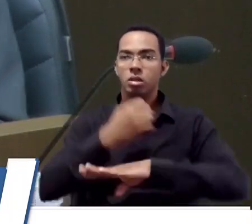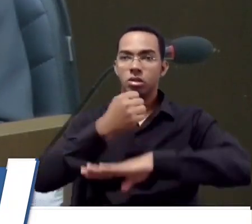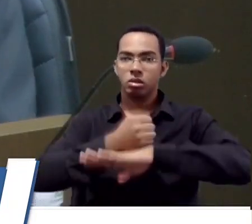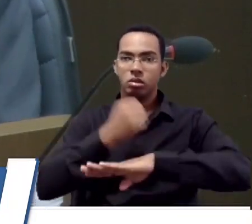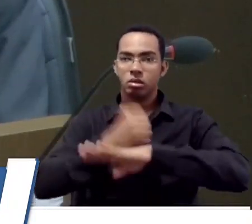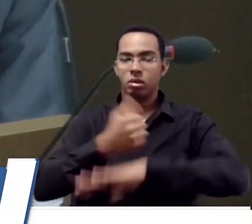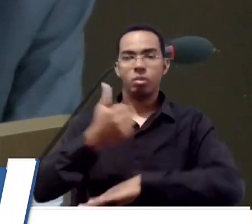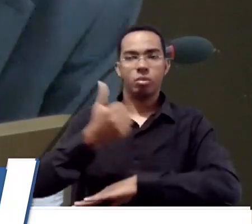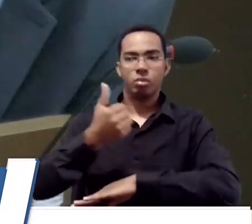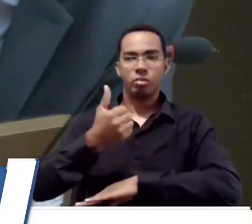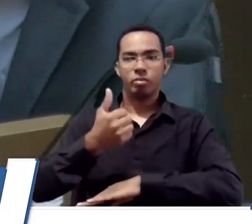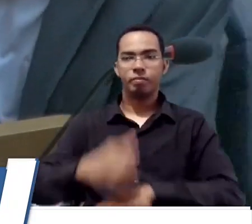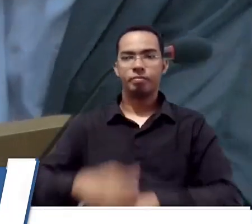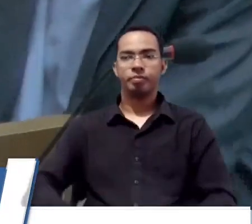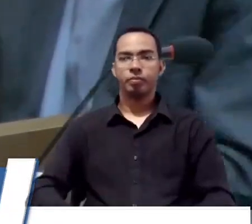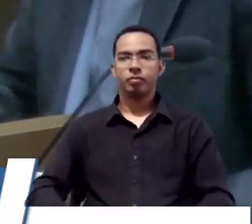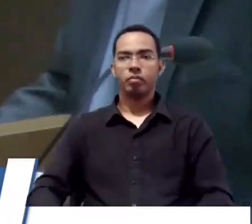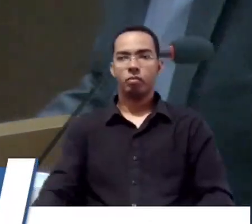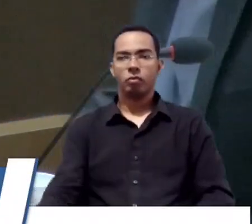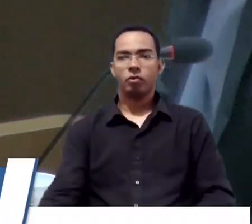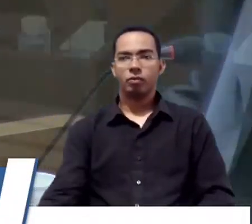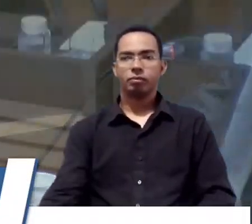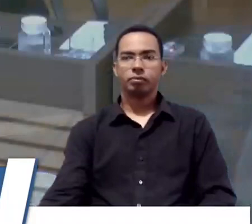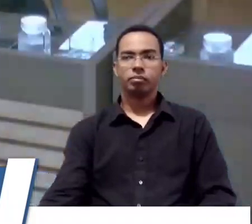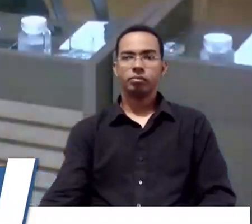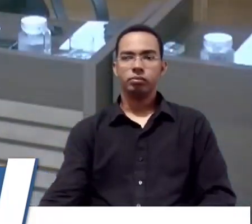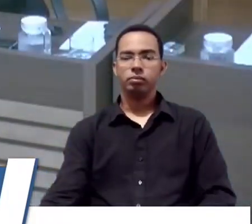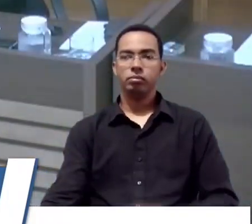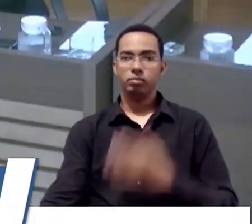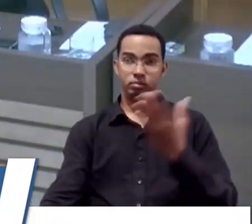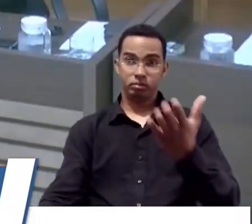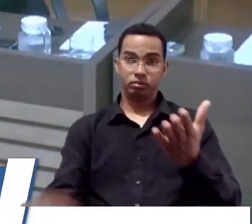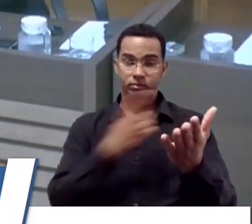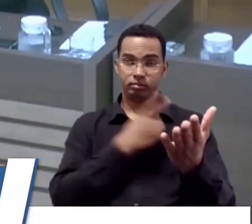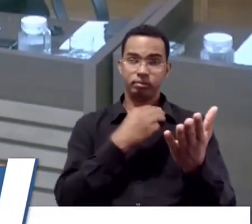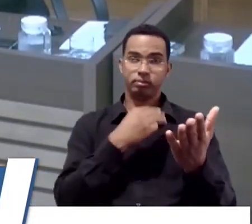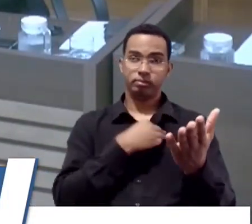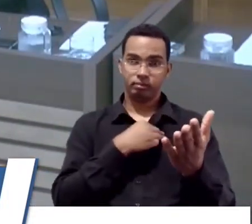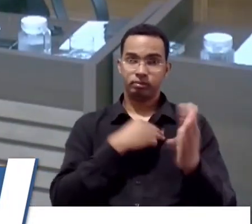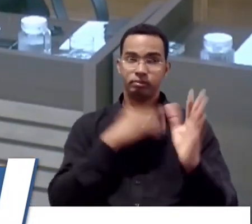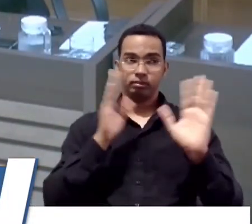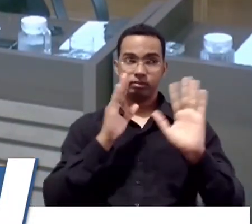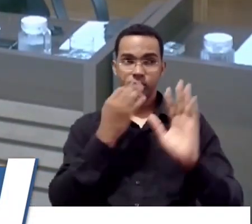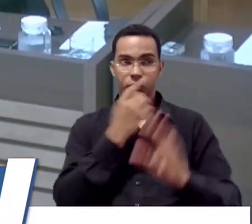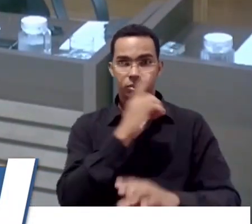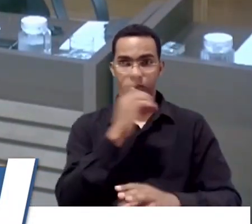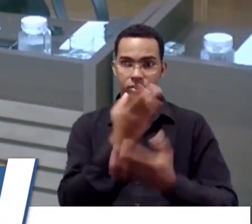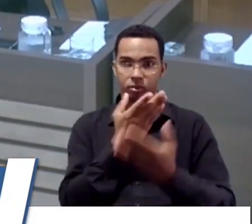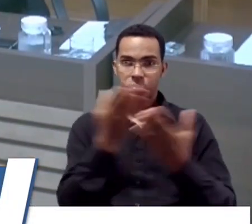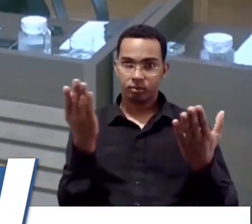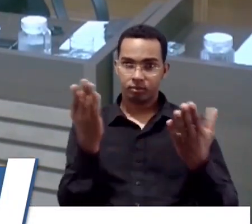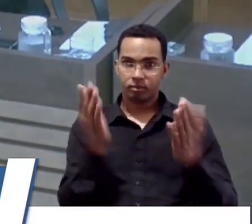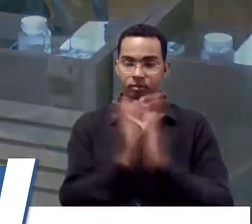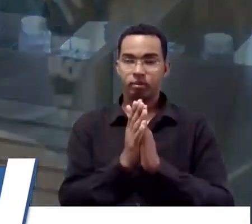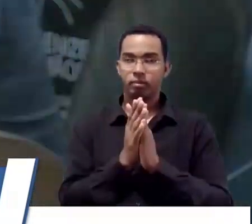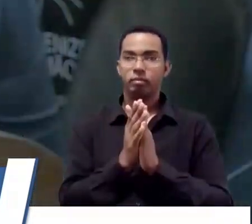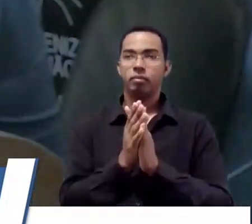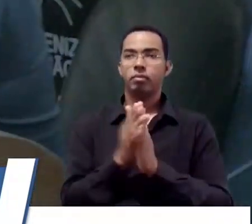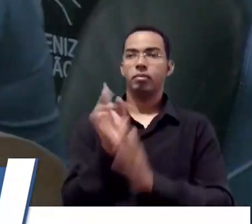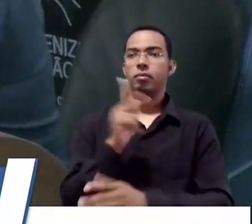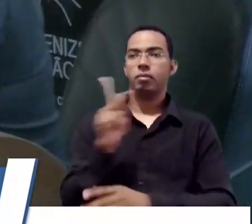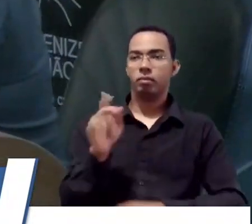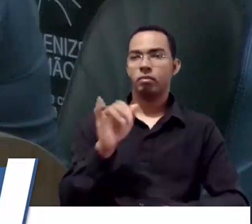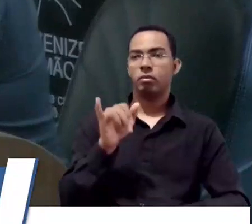lugar. Com a palavra, vereador Della Mota. Bom dia a todos. Meu professor João